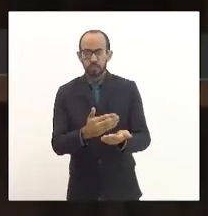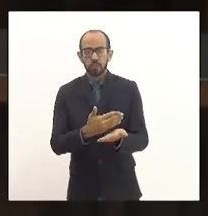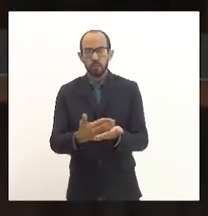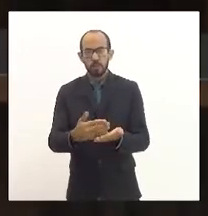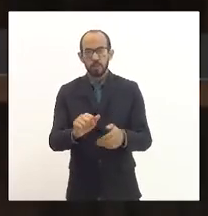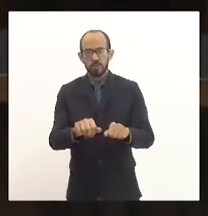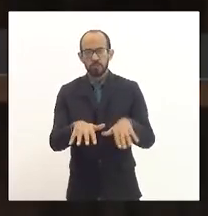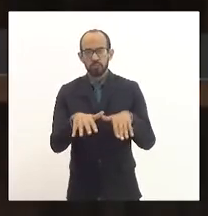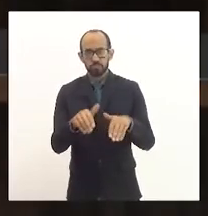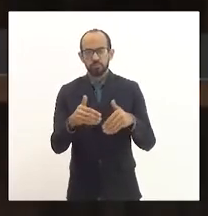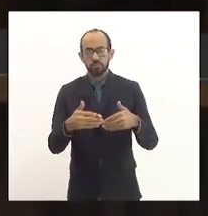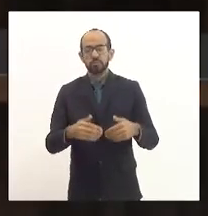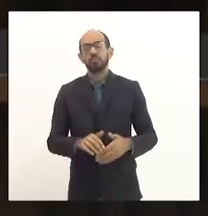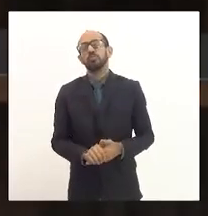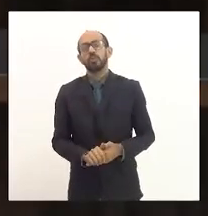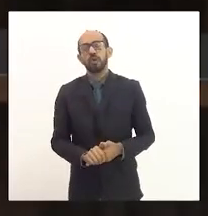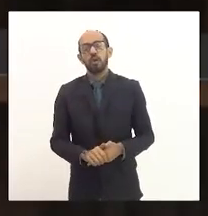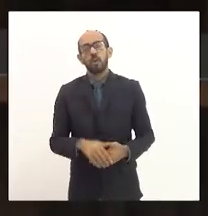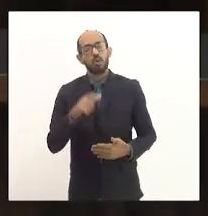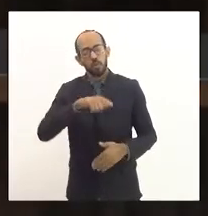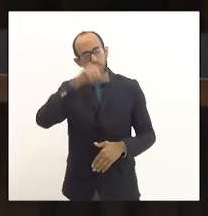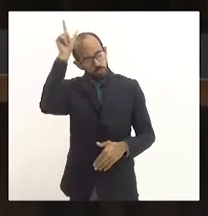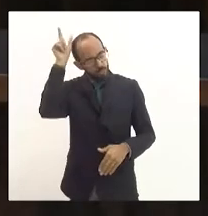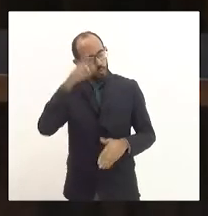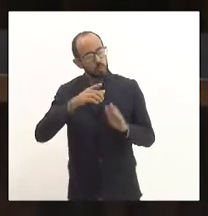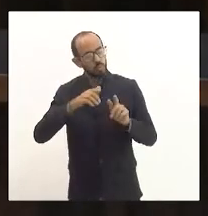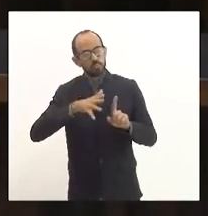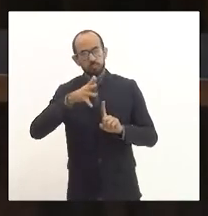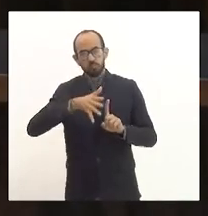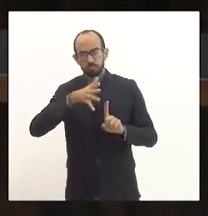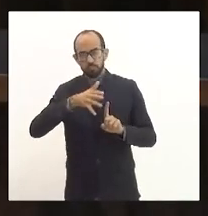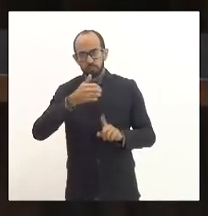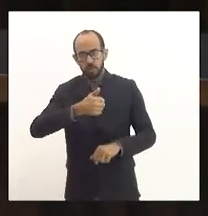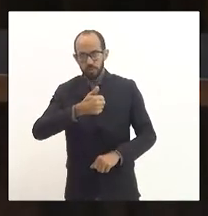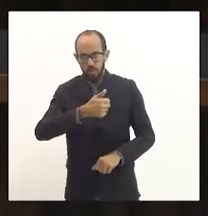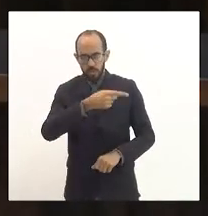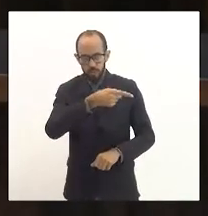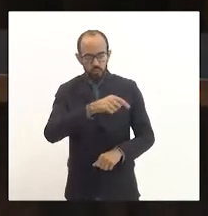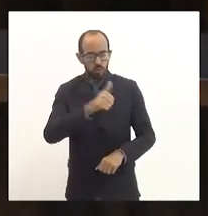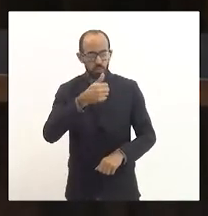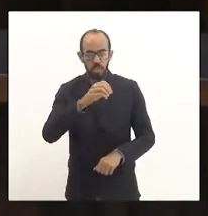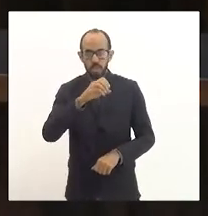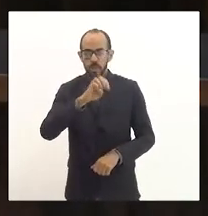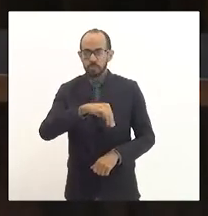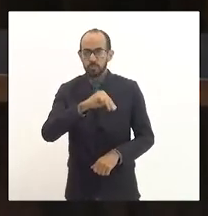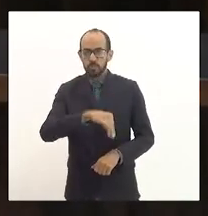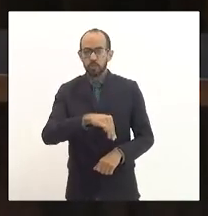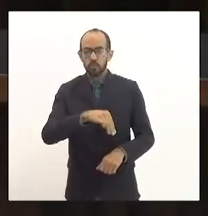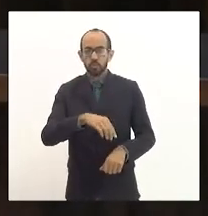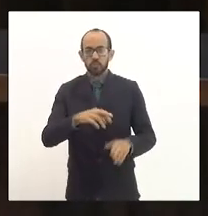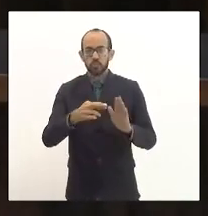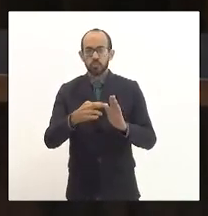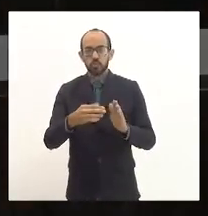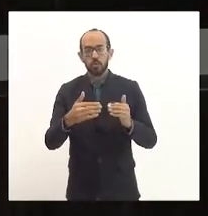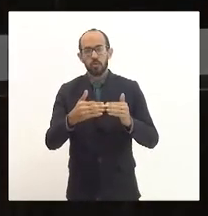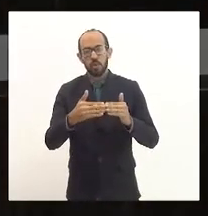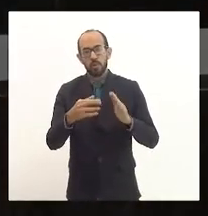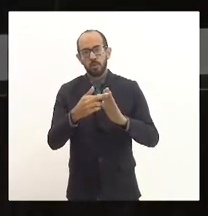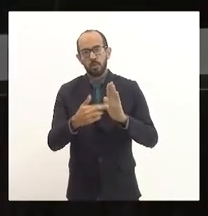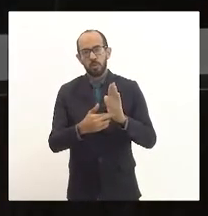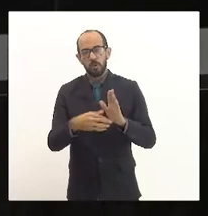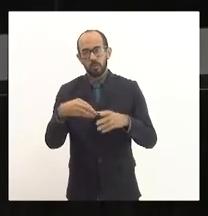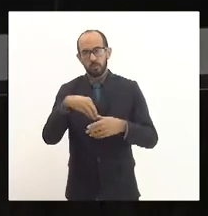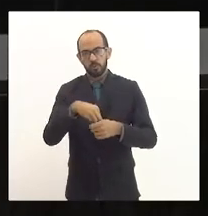primeiro orador inscrito é o Nobre Deputado Luiz Paulo vossa excelência' e dispõe de dez minutos no tempo regimental